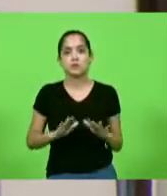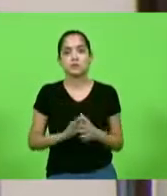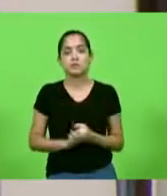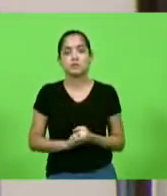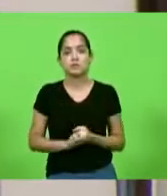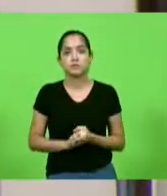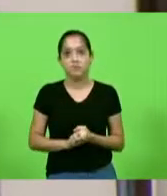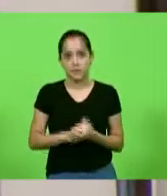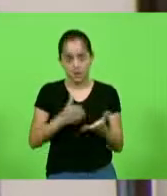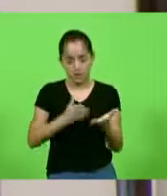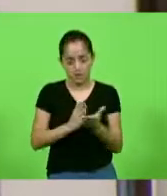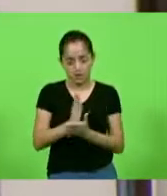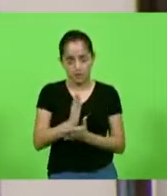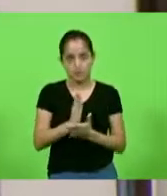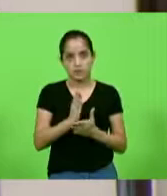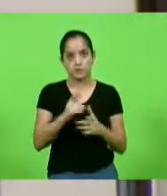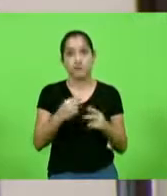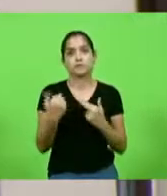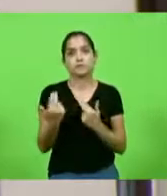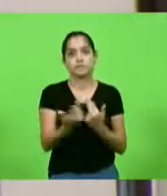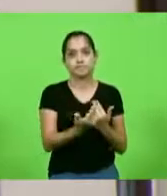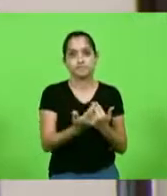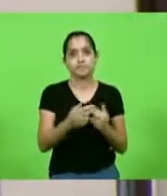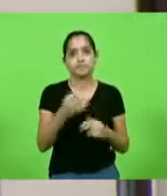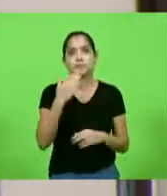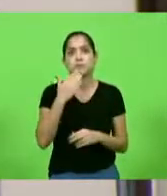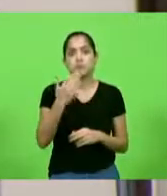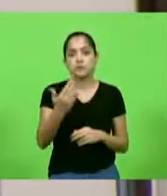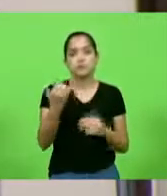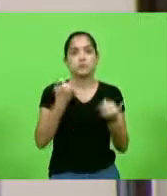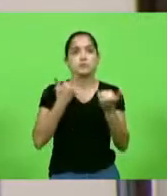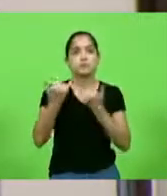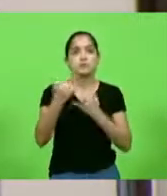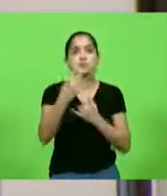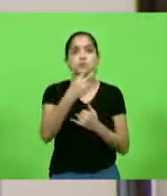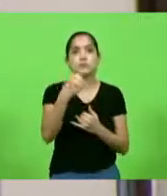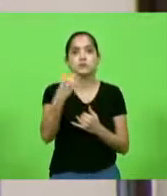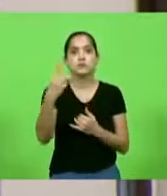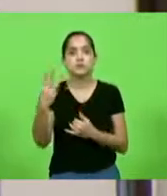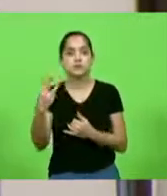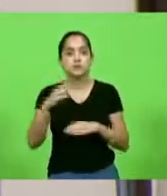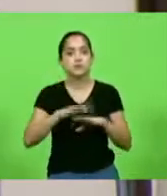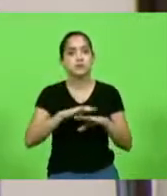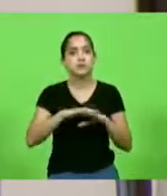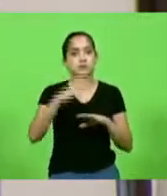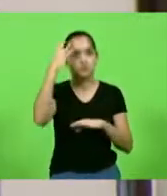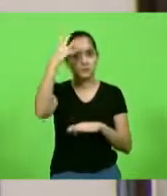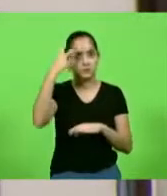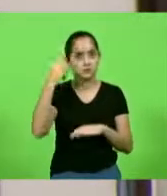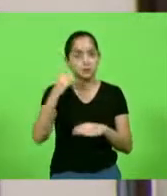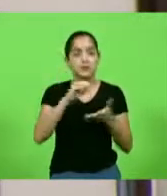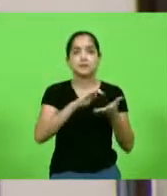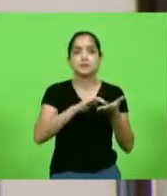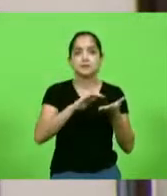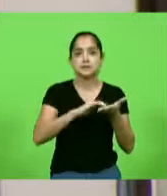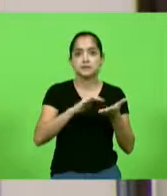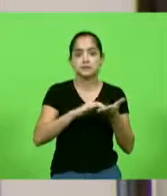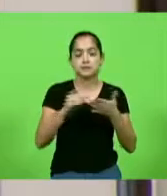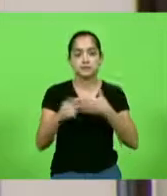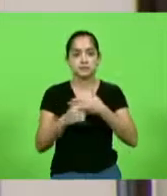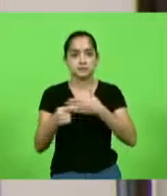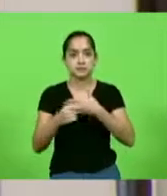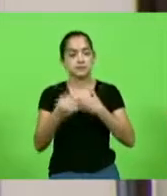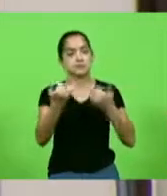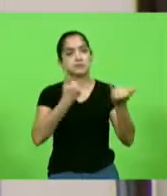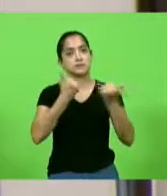encontram. Aprovado por unanimidade. Pedido de informação 203, autor deputada Luciane Carminati, solicitando ao secretário de Estado da Casa Civil